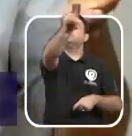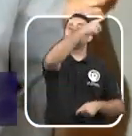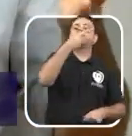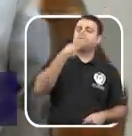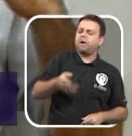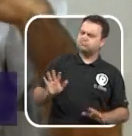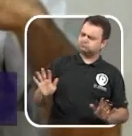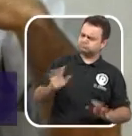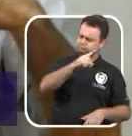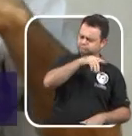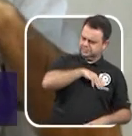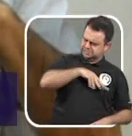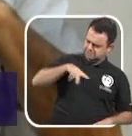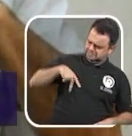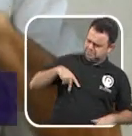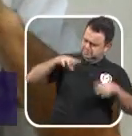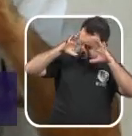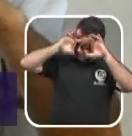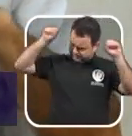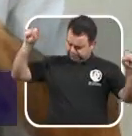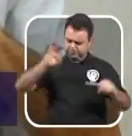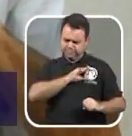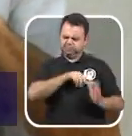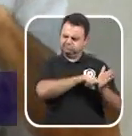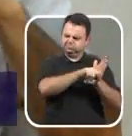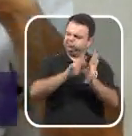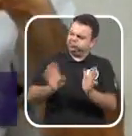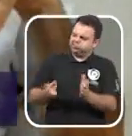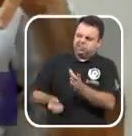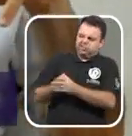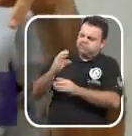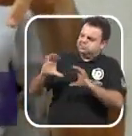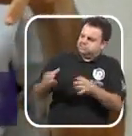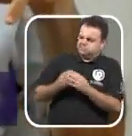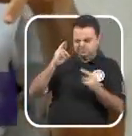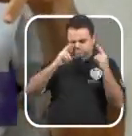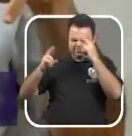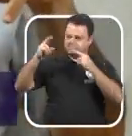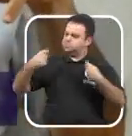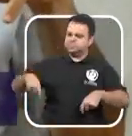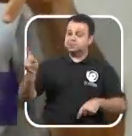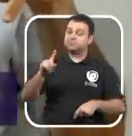Tribunal de Contas está investigando, a Polícia Federal está investigando. Primeiro, que eles têm um limite na investigação.